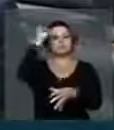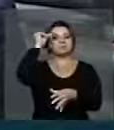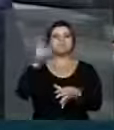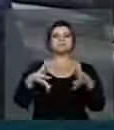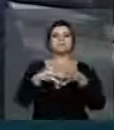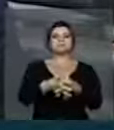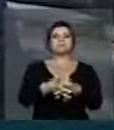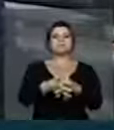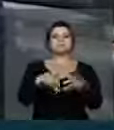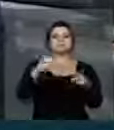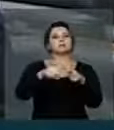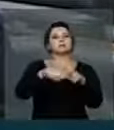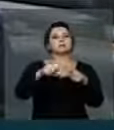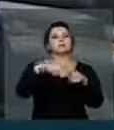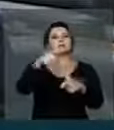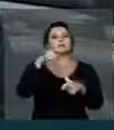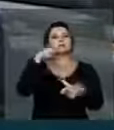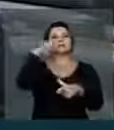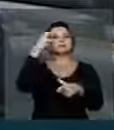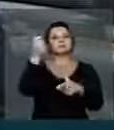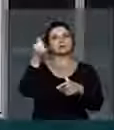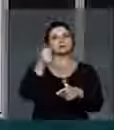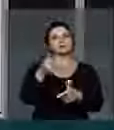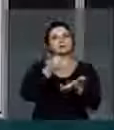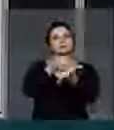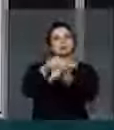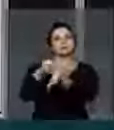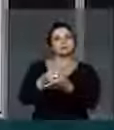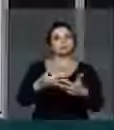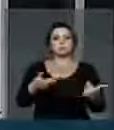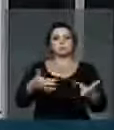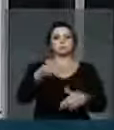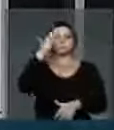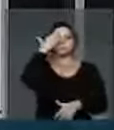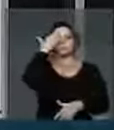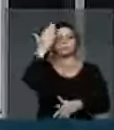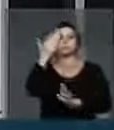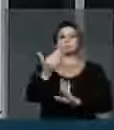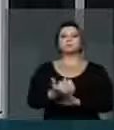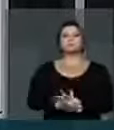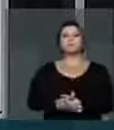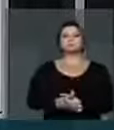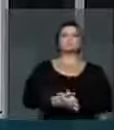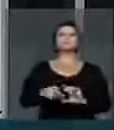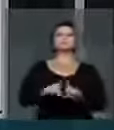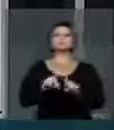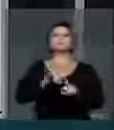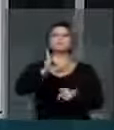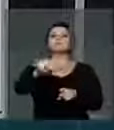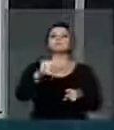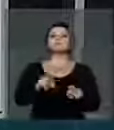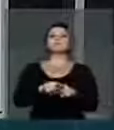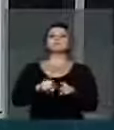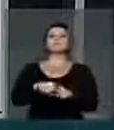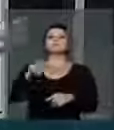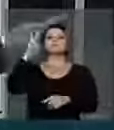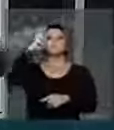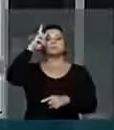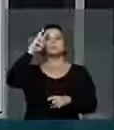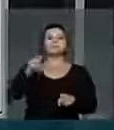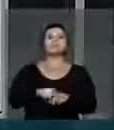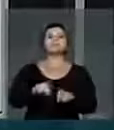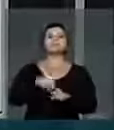essa a parte para contribuir com o discurso de Vossa Excelência. Muito obrigado. Obrigado a Vossa Excelência e aproveito a palavra, a lembrança do